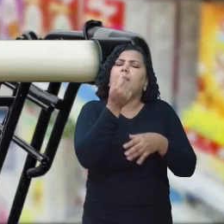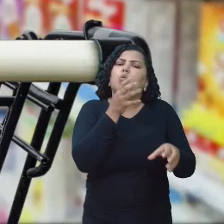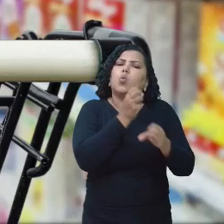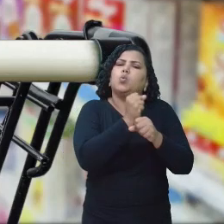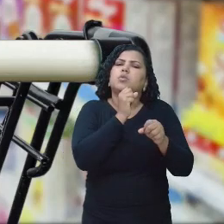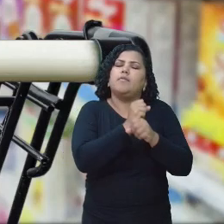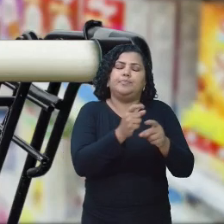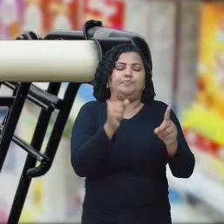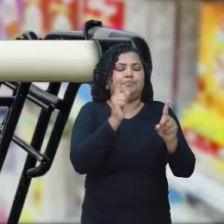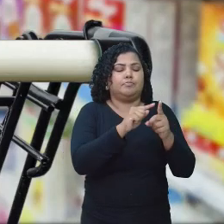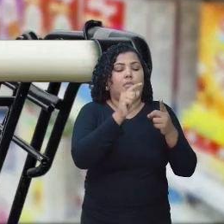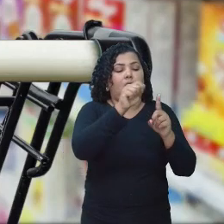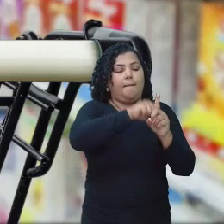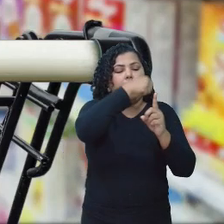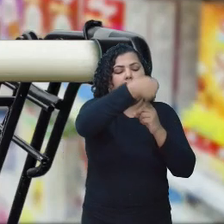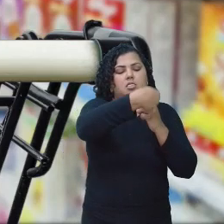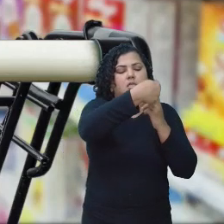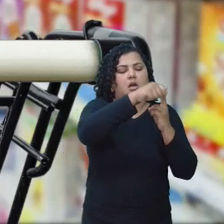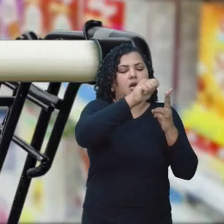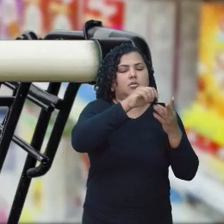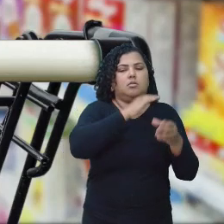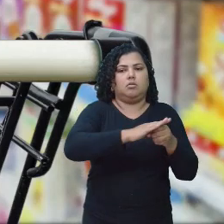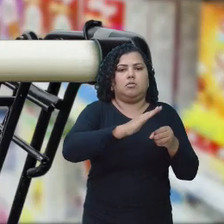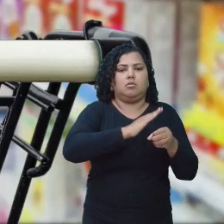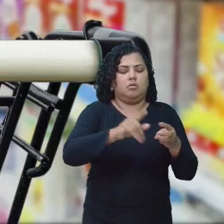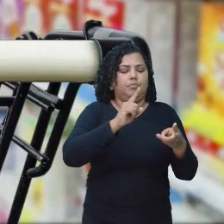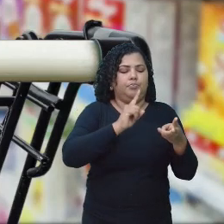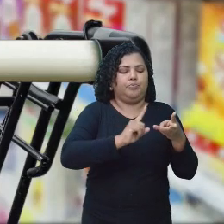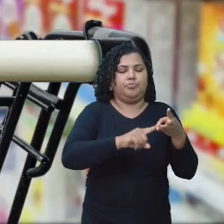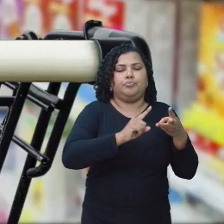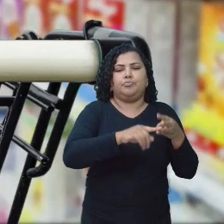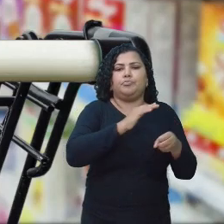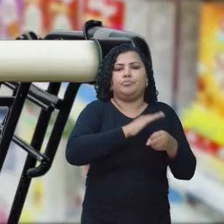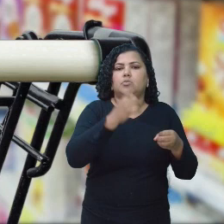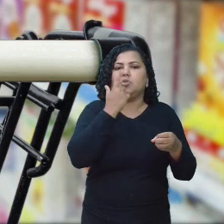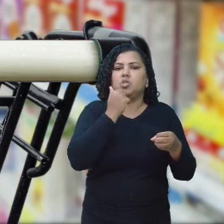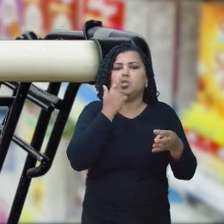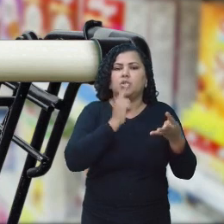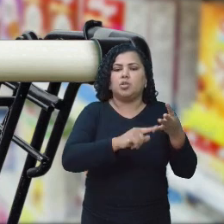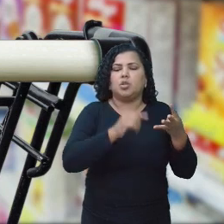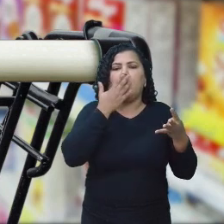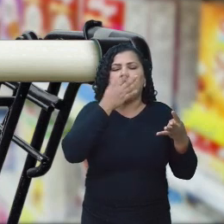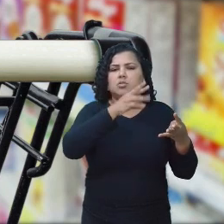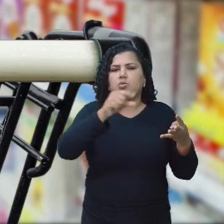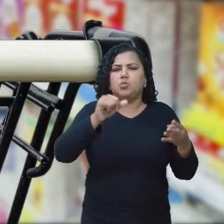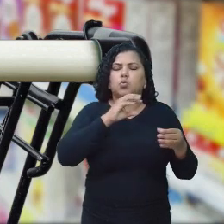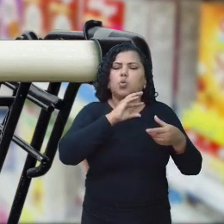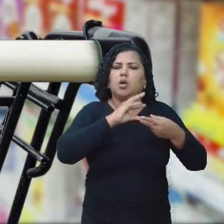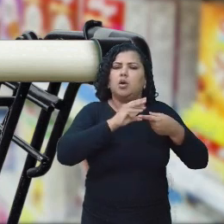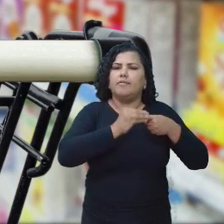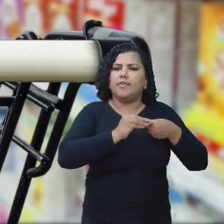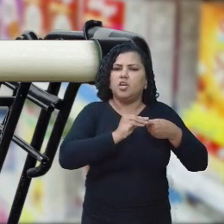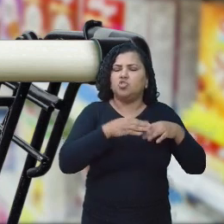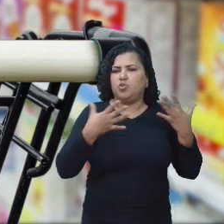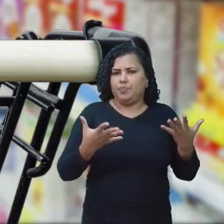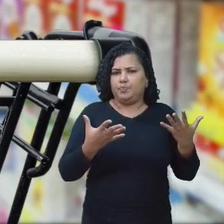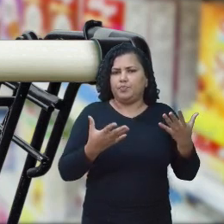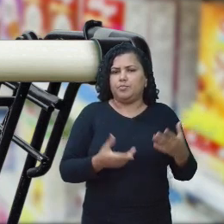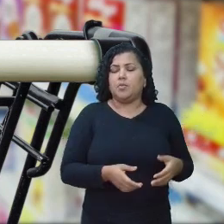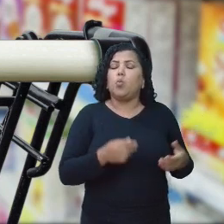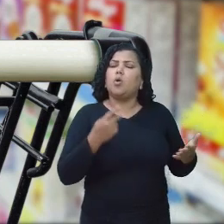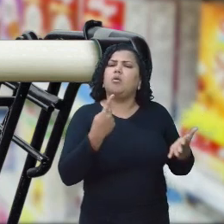ó, banana, batata, tomate, vegetais, açúcar, feijão. O que é que vai acontecer com